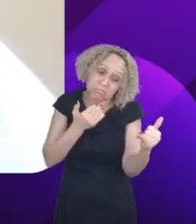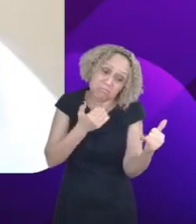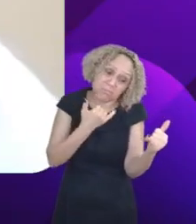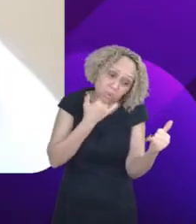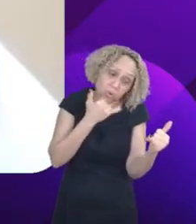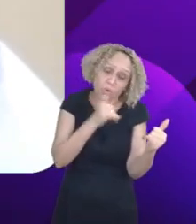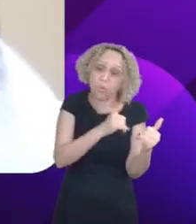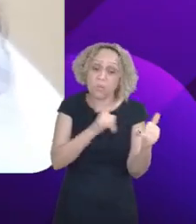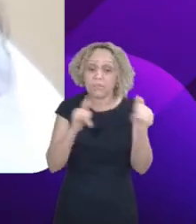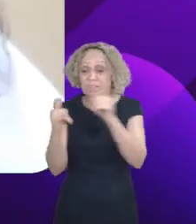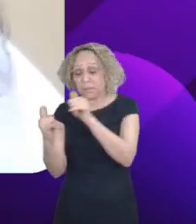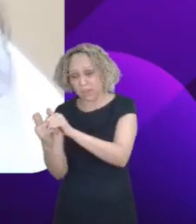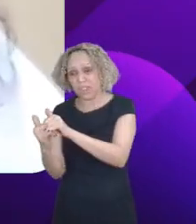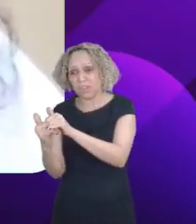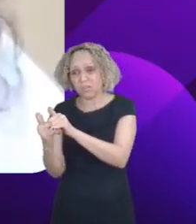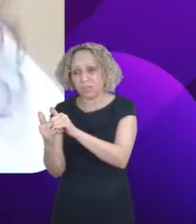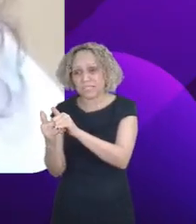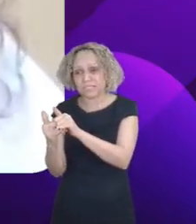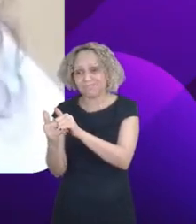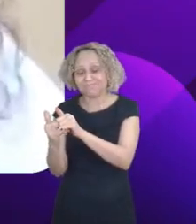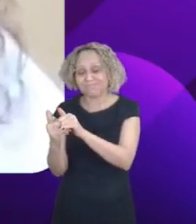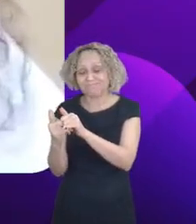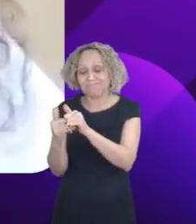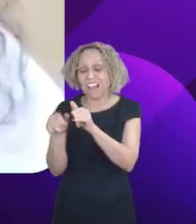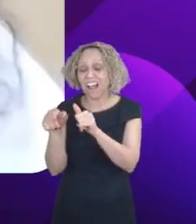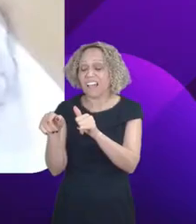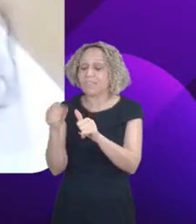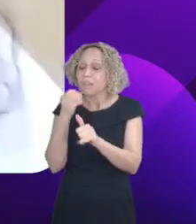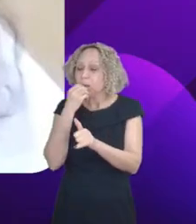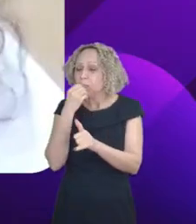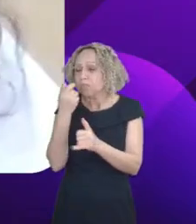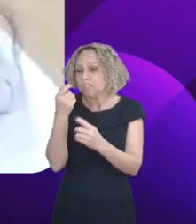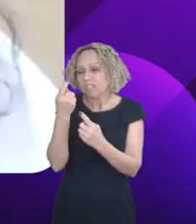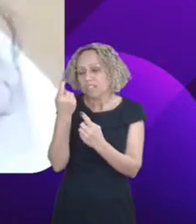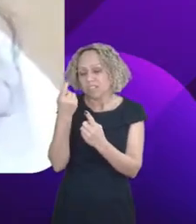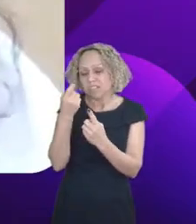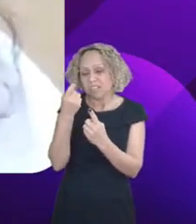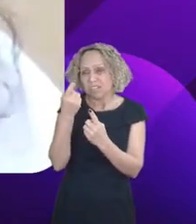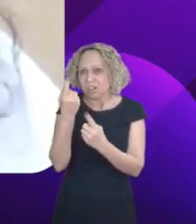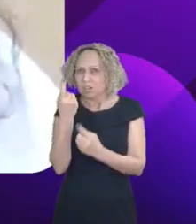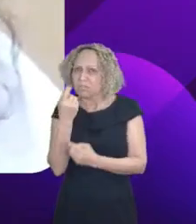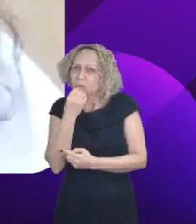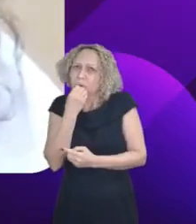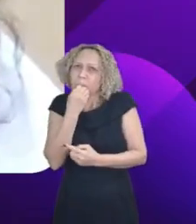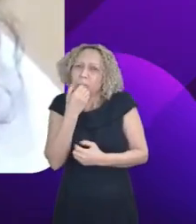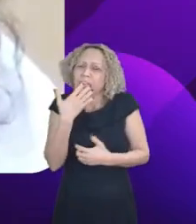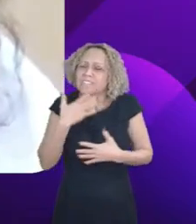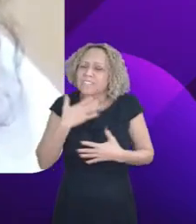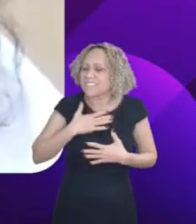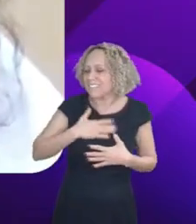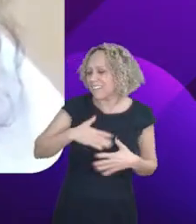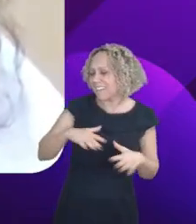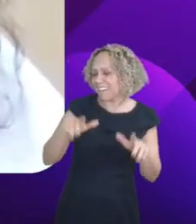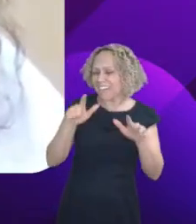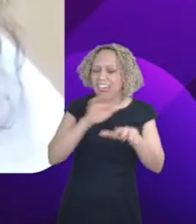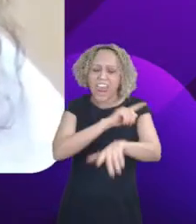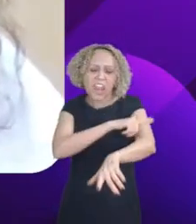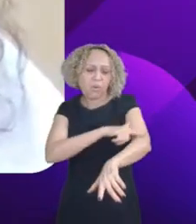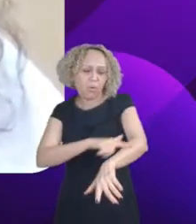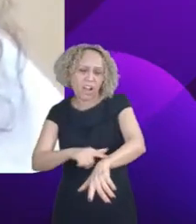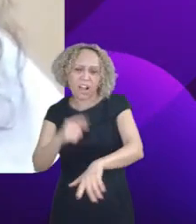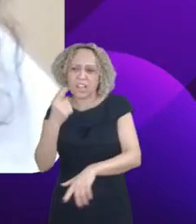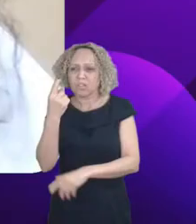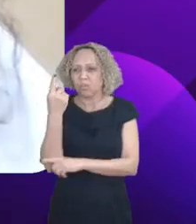encantado? Você perdoa. Ele vai ficar bonzinho 3, 4, 5 semanas, volta de novo e a gente vai retomar